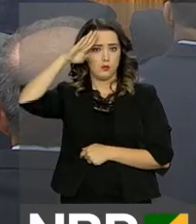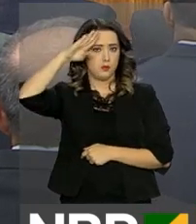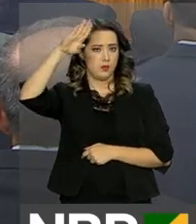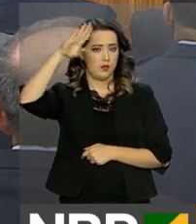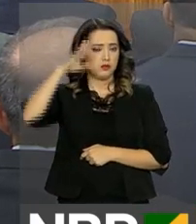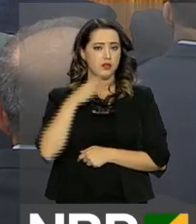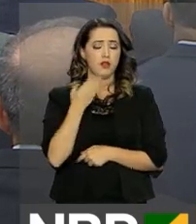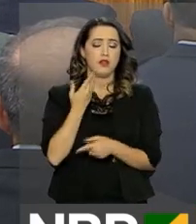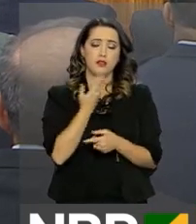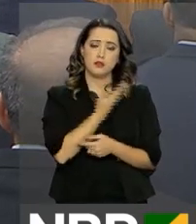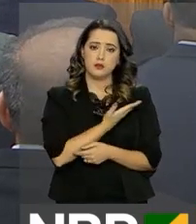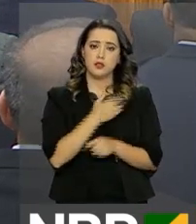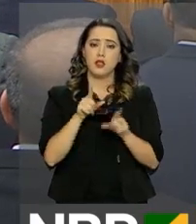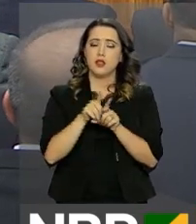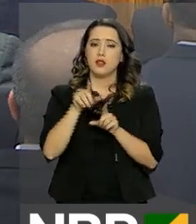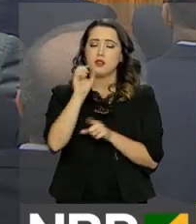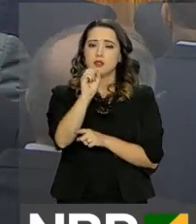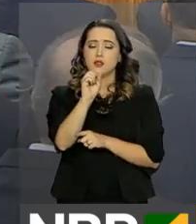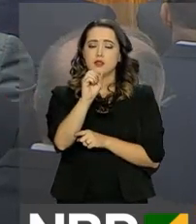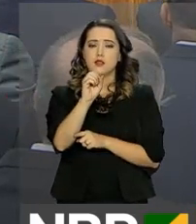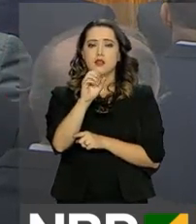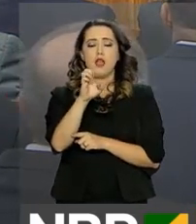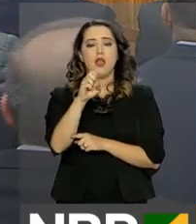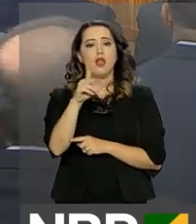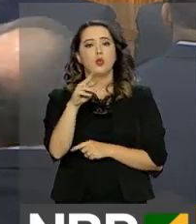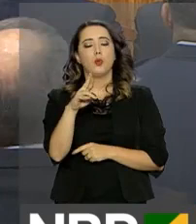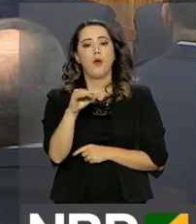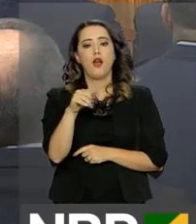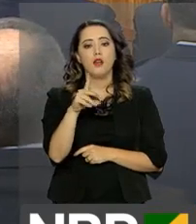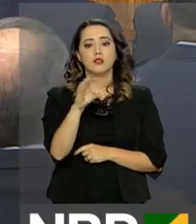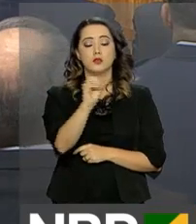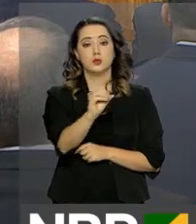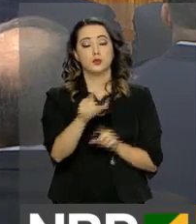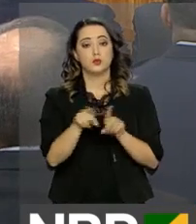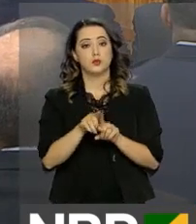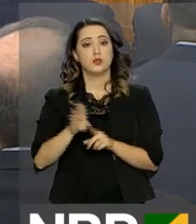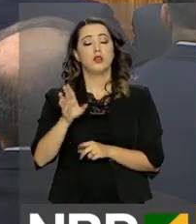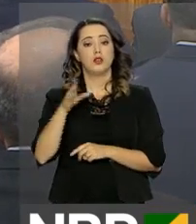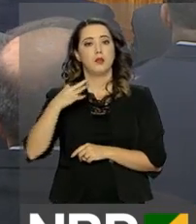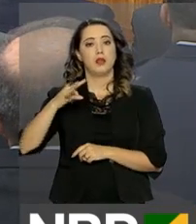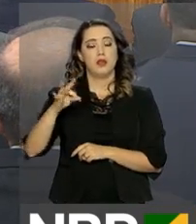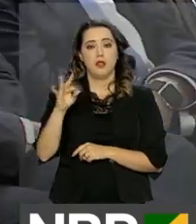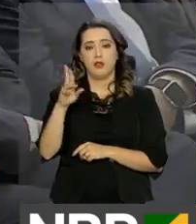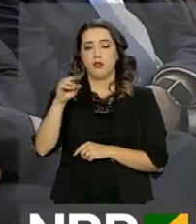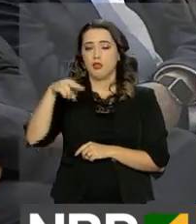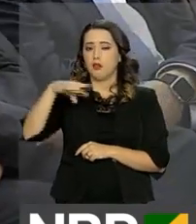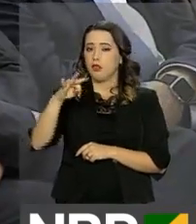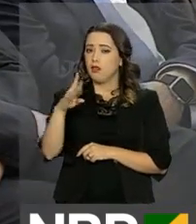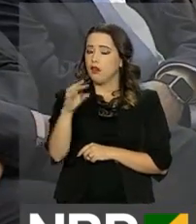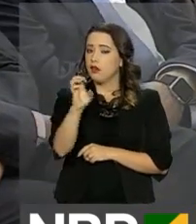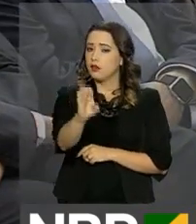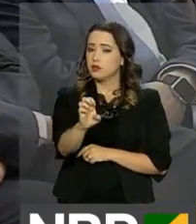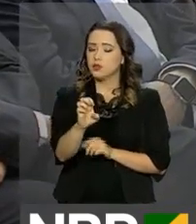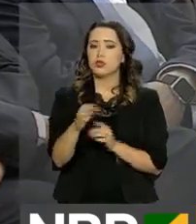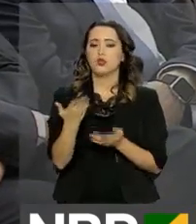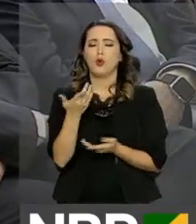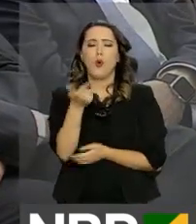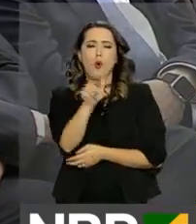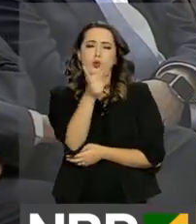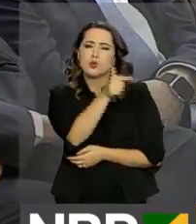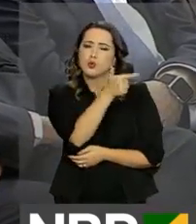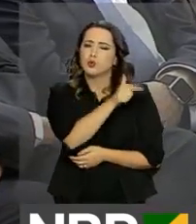almirante Eduardo Bacelar Leal Ferreira, o tenente brigadeiro Nivaldo Rossato, o almirante Ademir